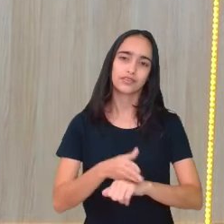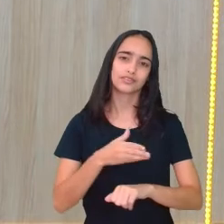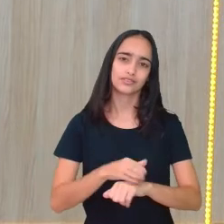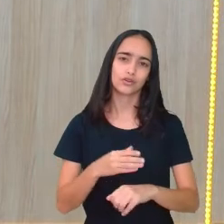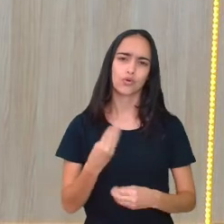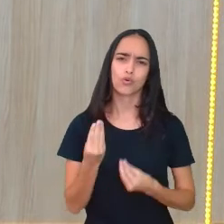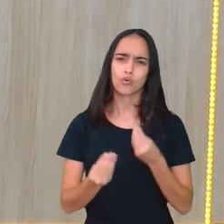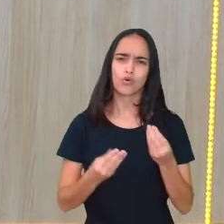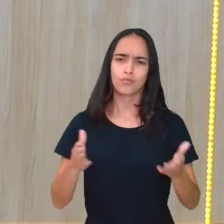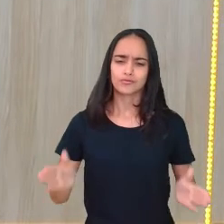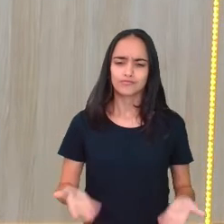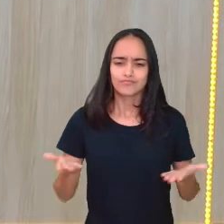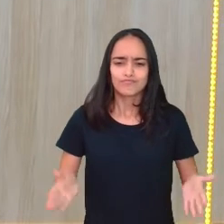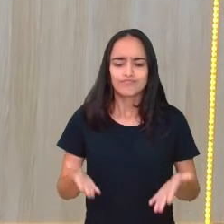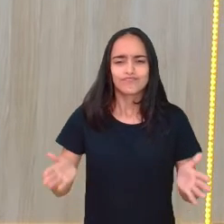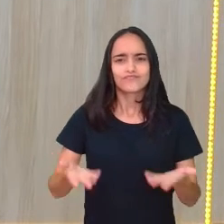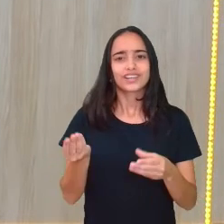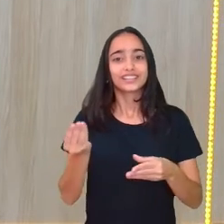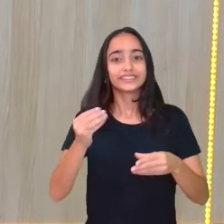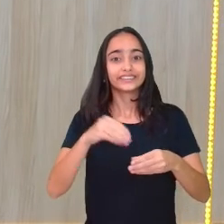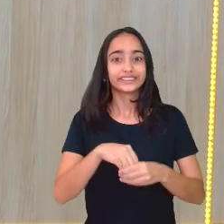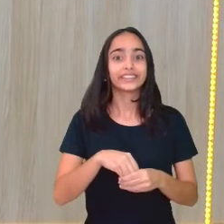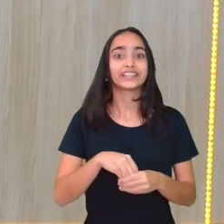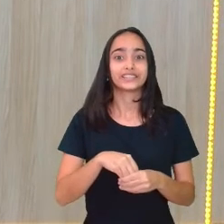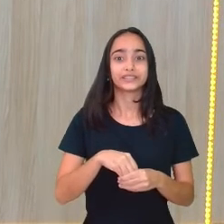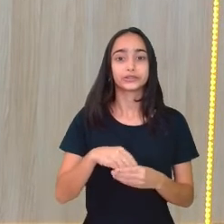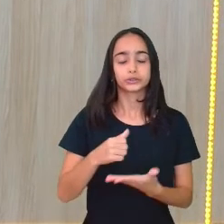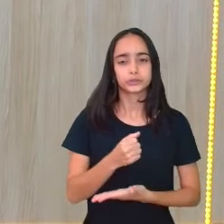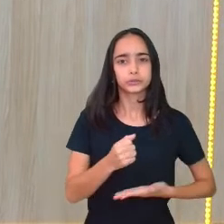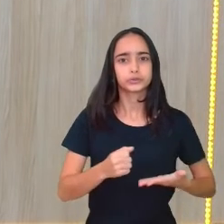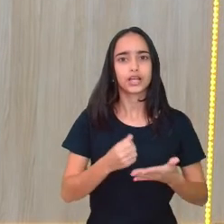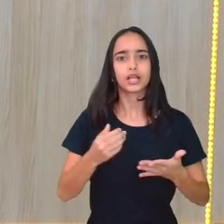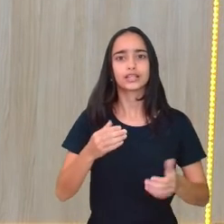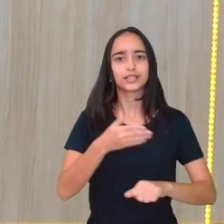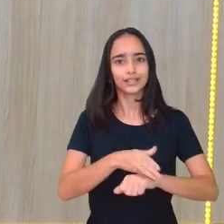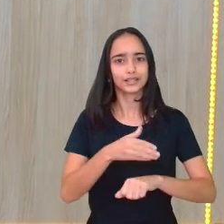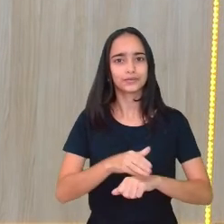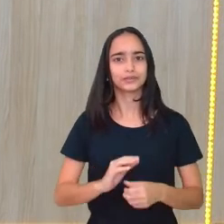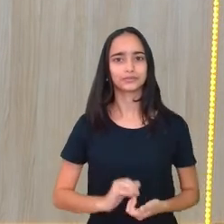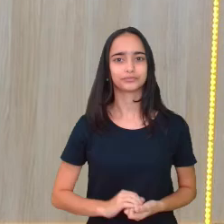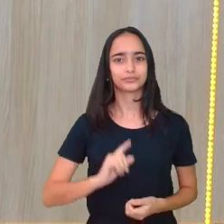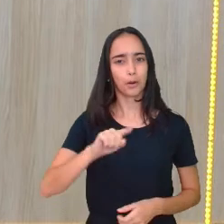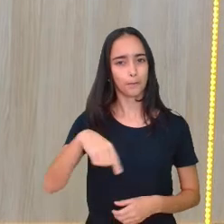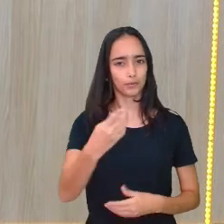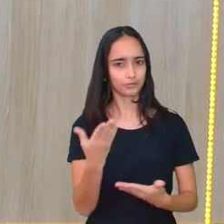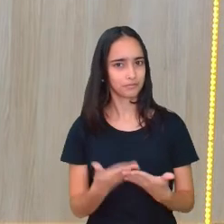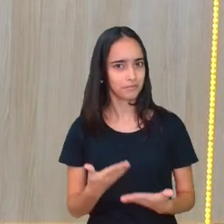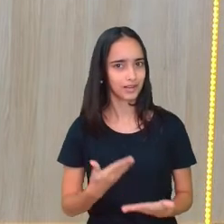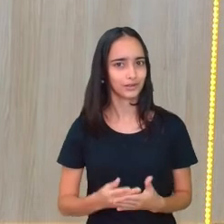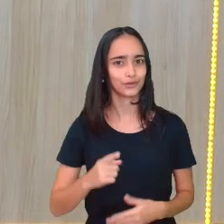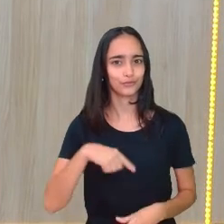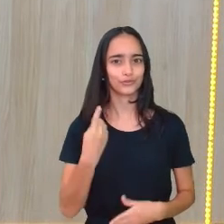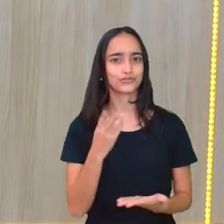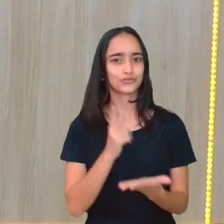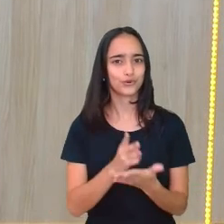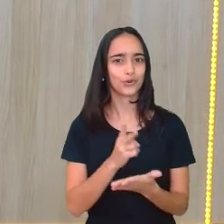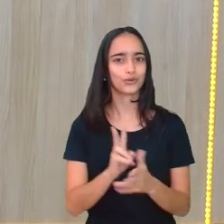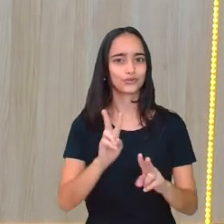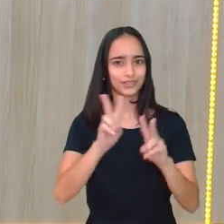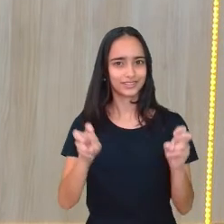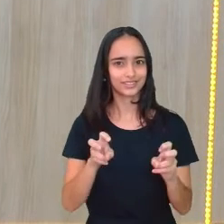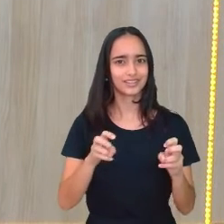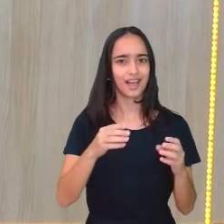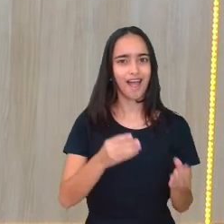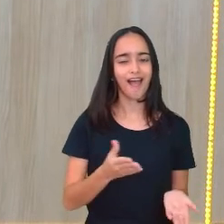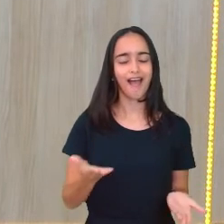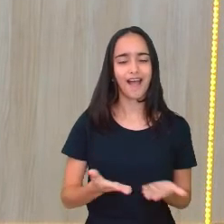aí dentro desses princípios de treinamento. Na próxima aula, a gente continua esse assunto. Vou passar para a